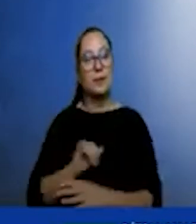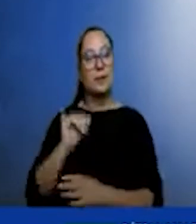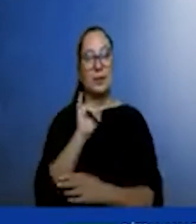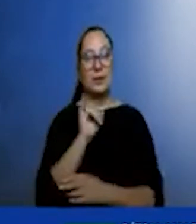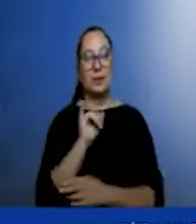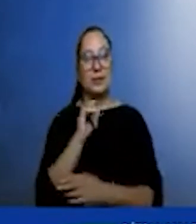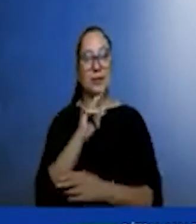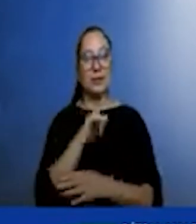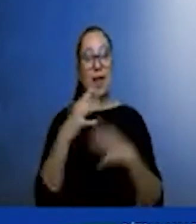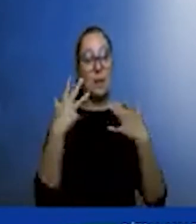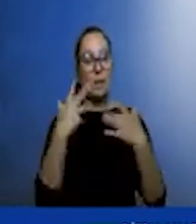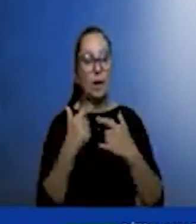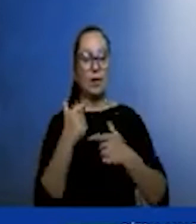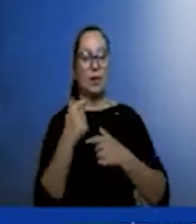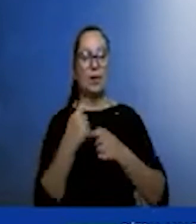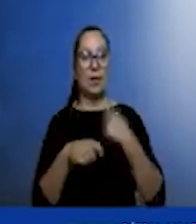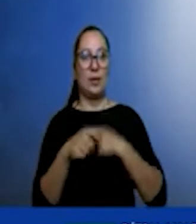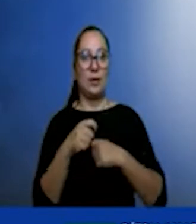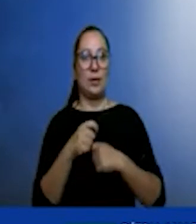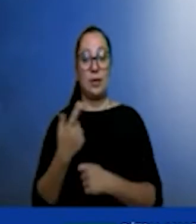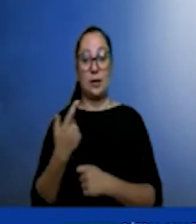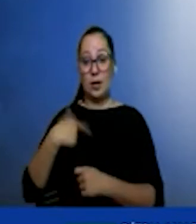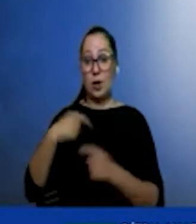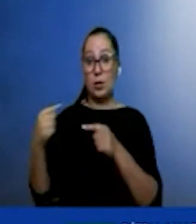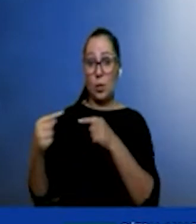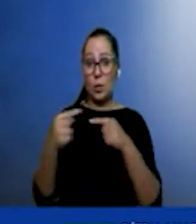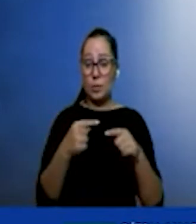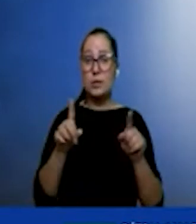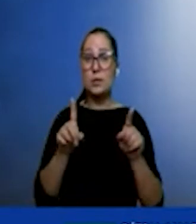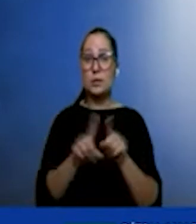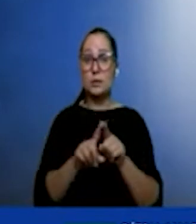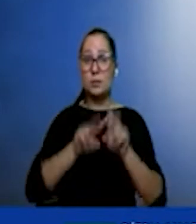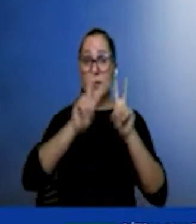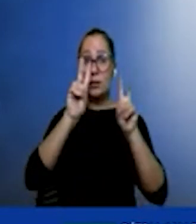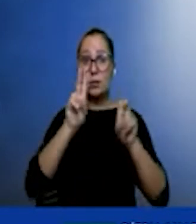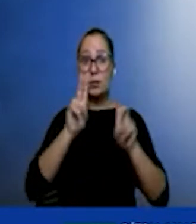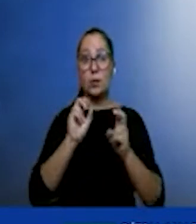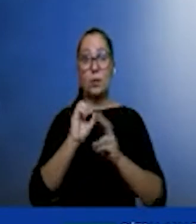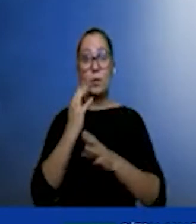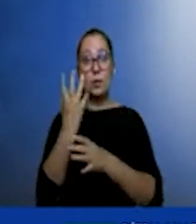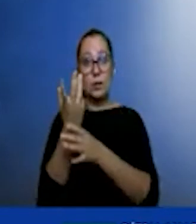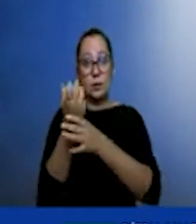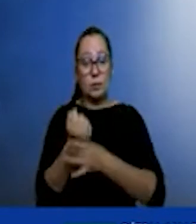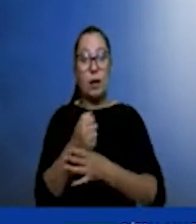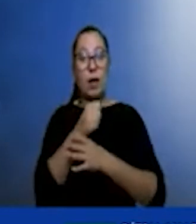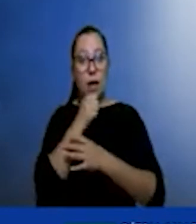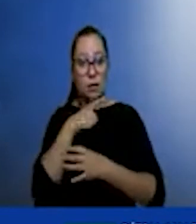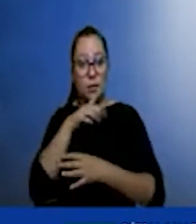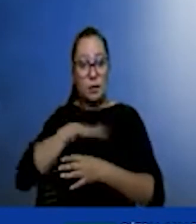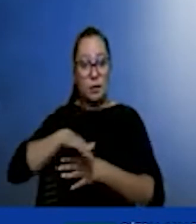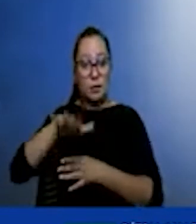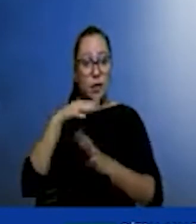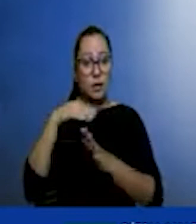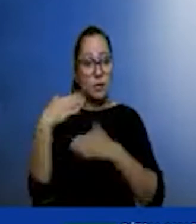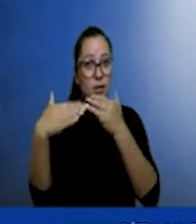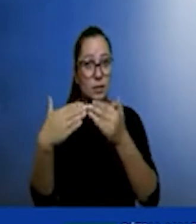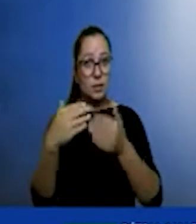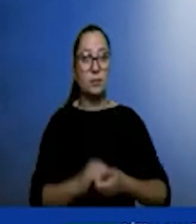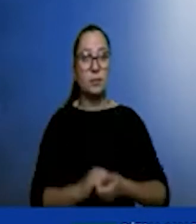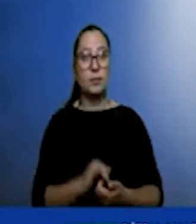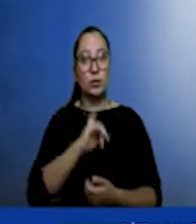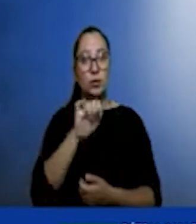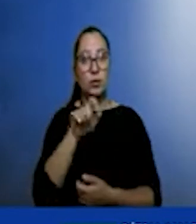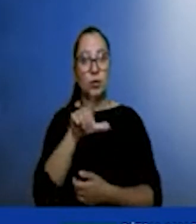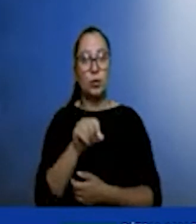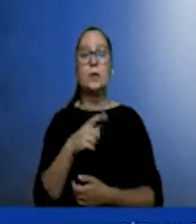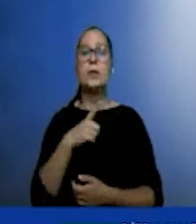do negócio. E somos muito competitivos em termos de sustentabilidade. Ainda Certamente. Tem espaço, Júlio, para crescer? Tem espaço,